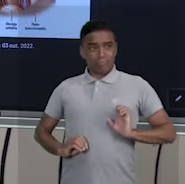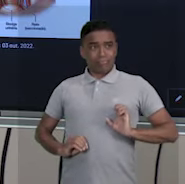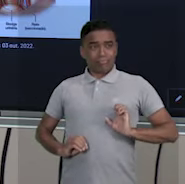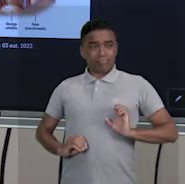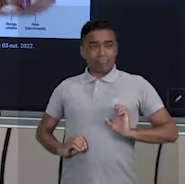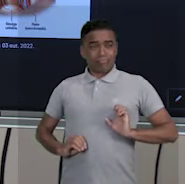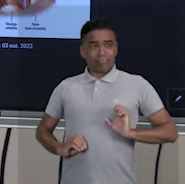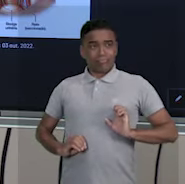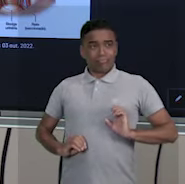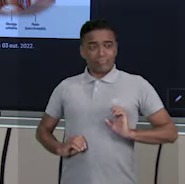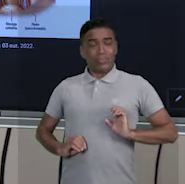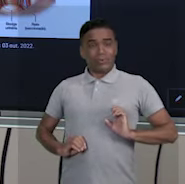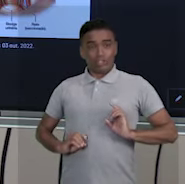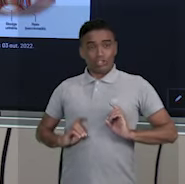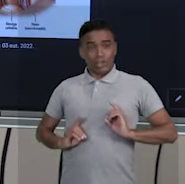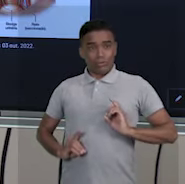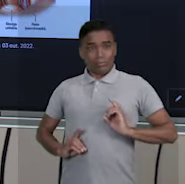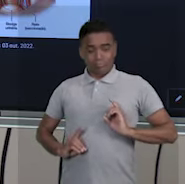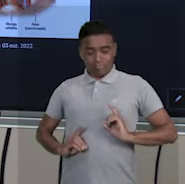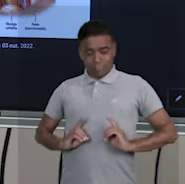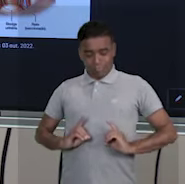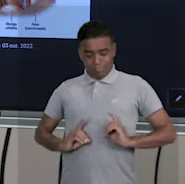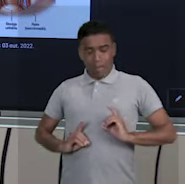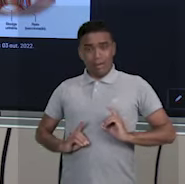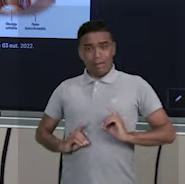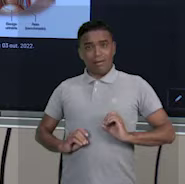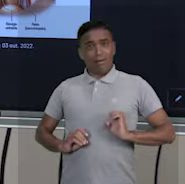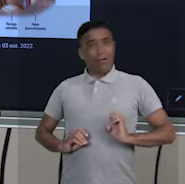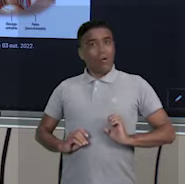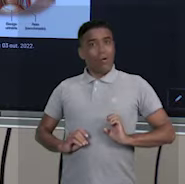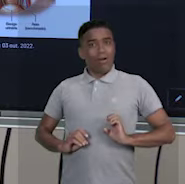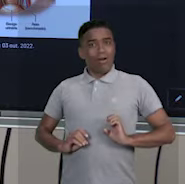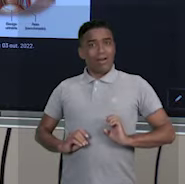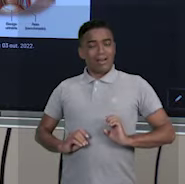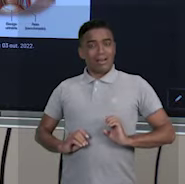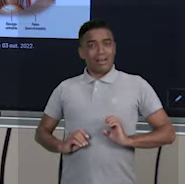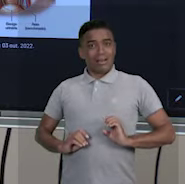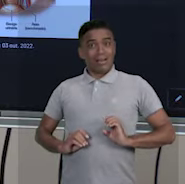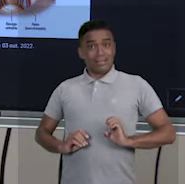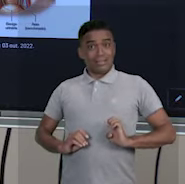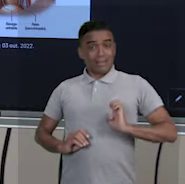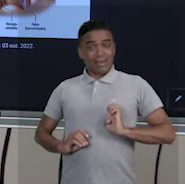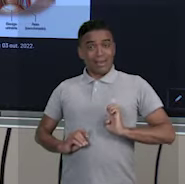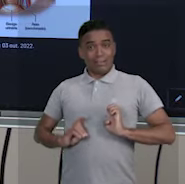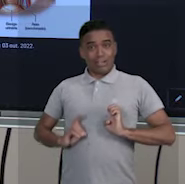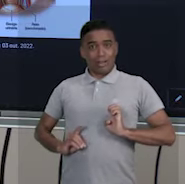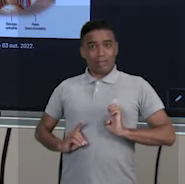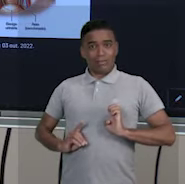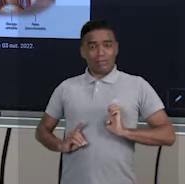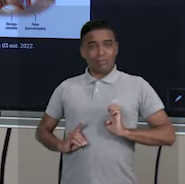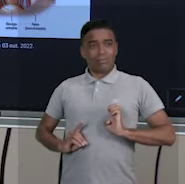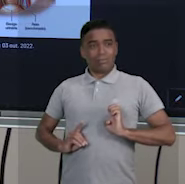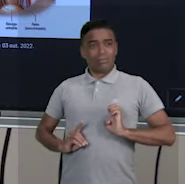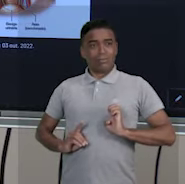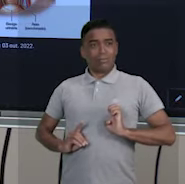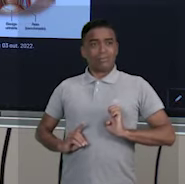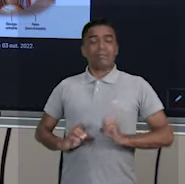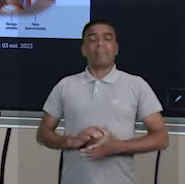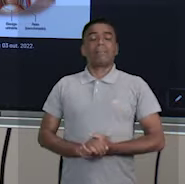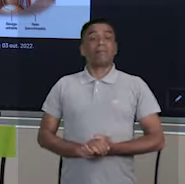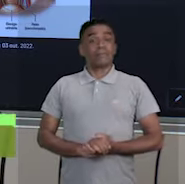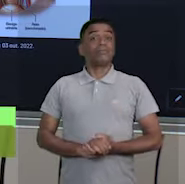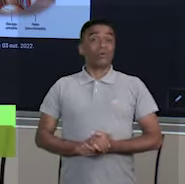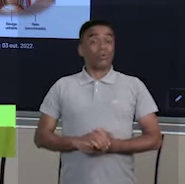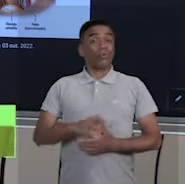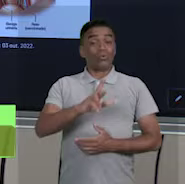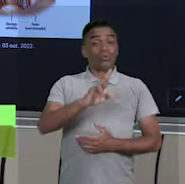nossas costas do que o direito, então ele situa um pouquinho para cima. Os tamanhos deles são variáveis também, um rim pode ser